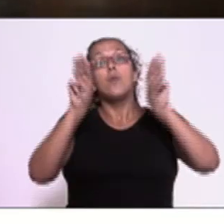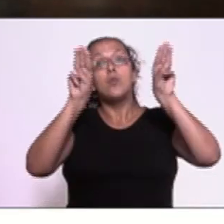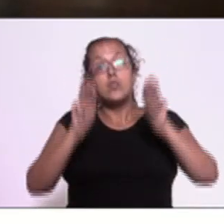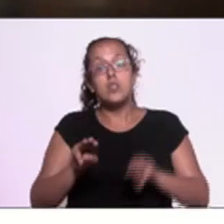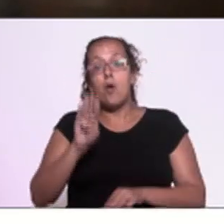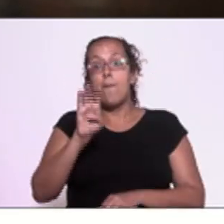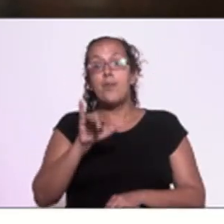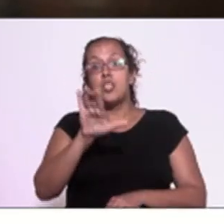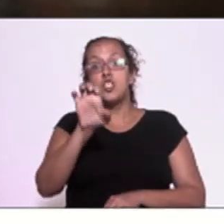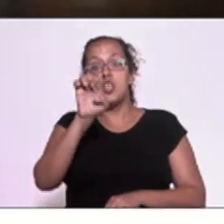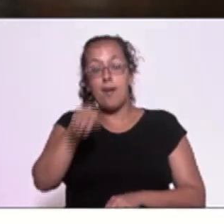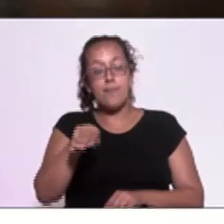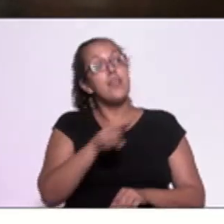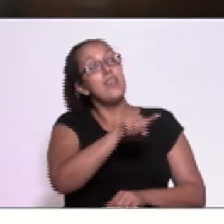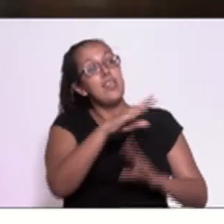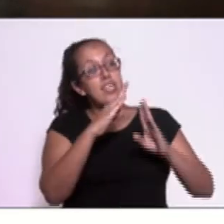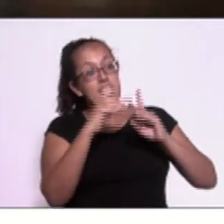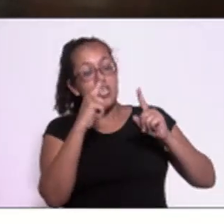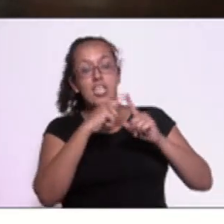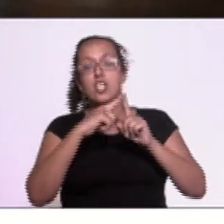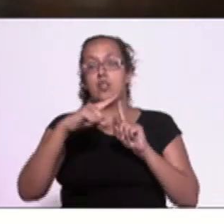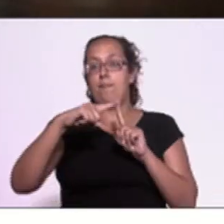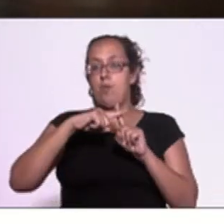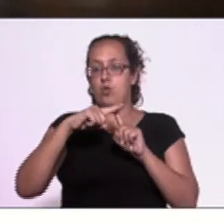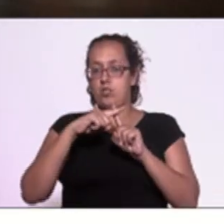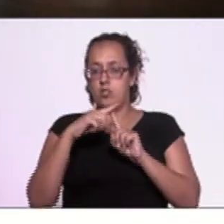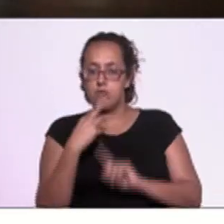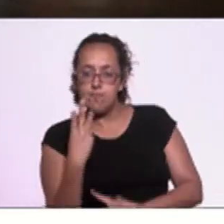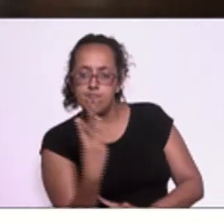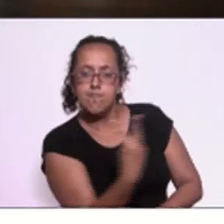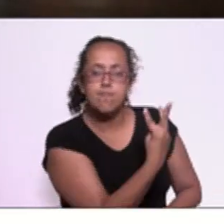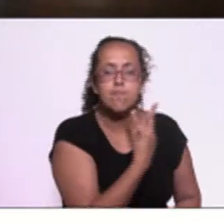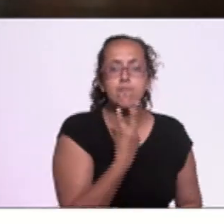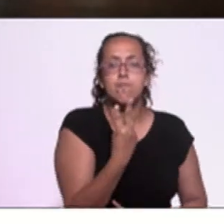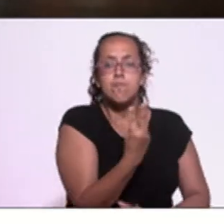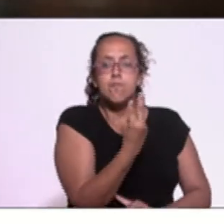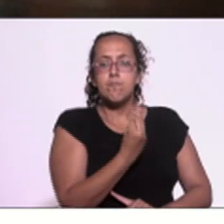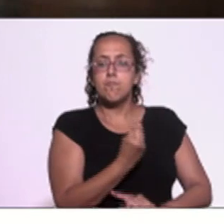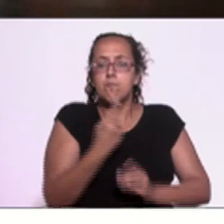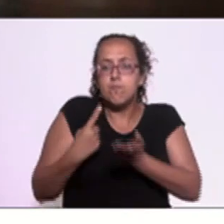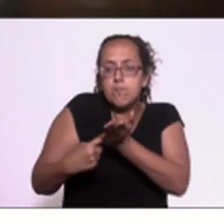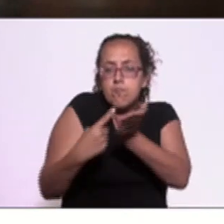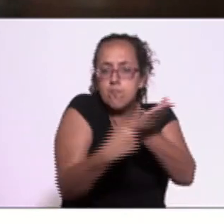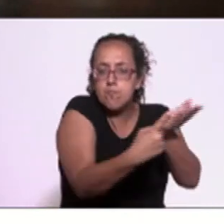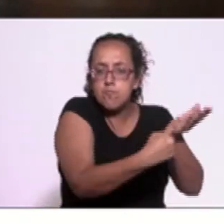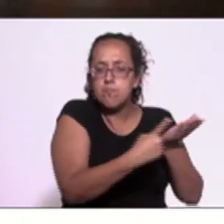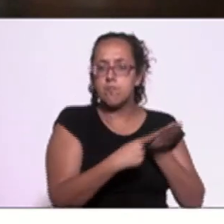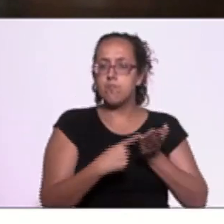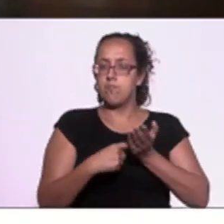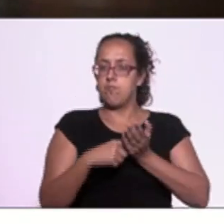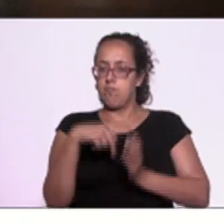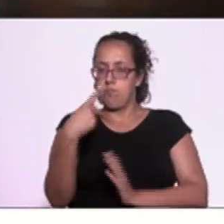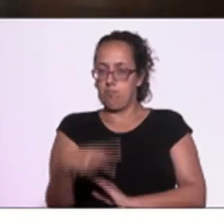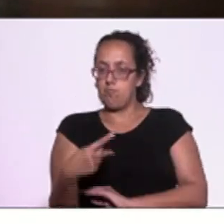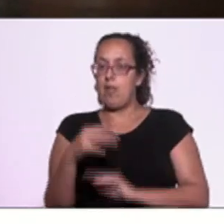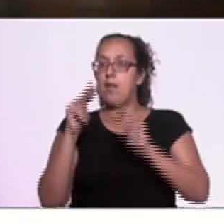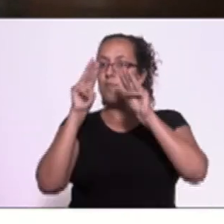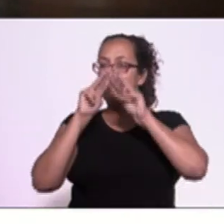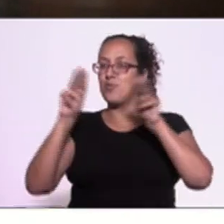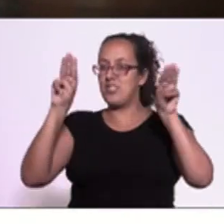Constant e a Igreja Positivista do Brasil, através da Procuradoria do IBRAM, Instituto Brasileiro de